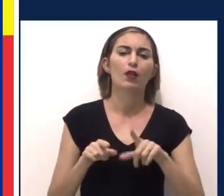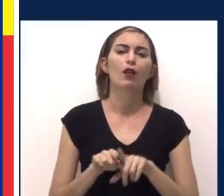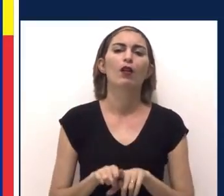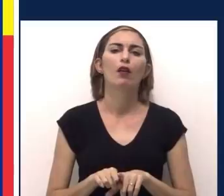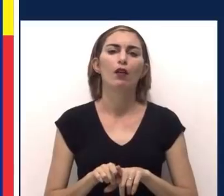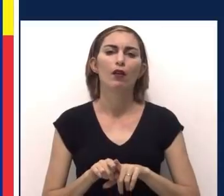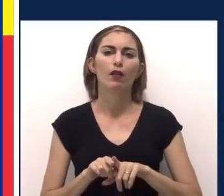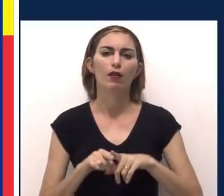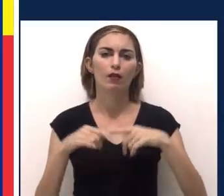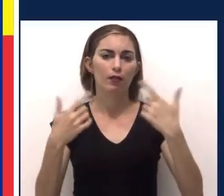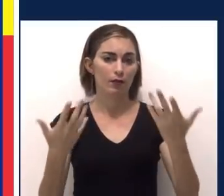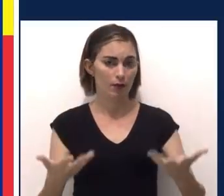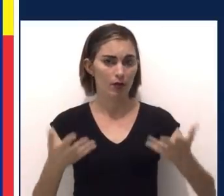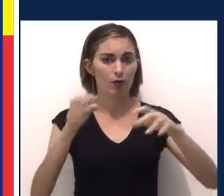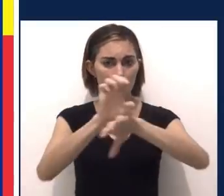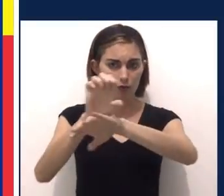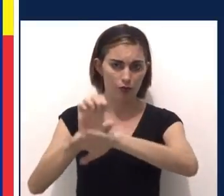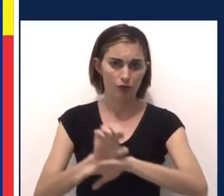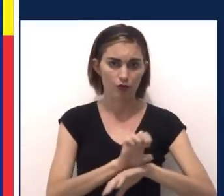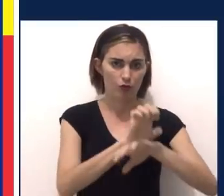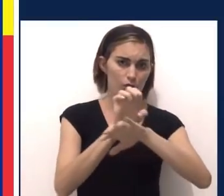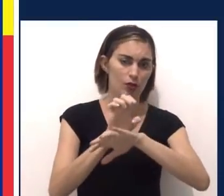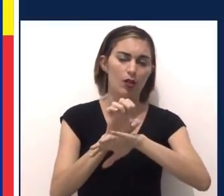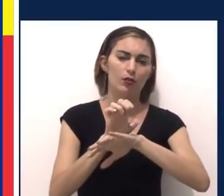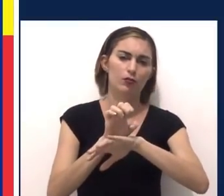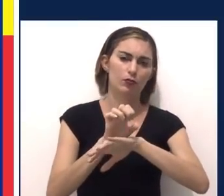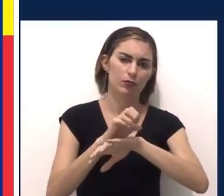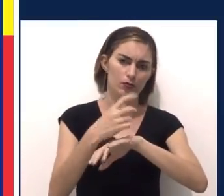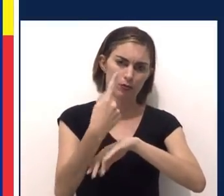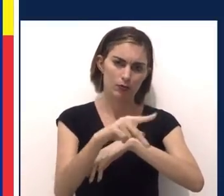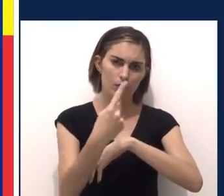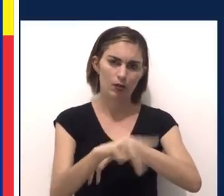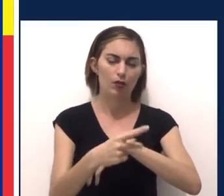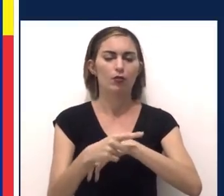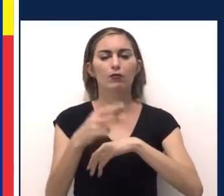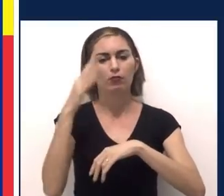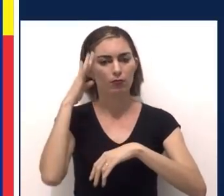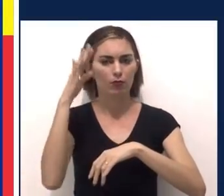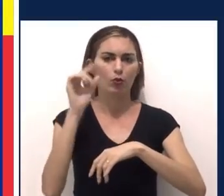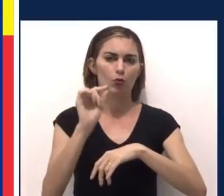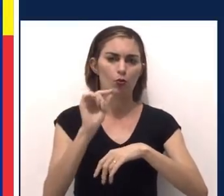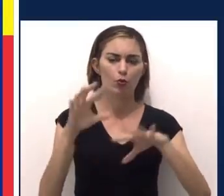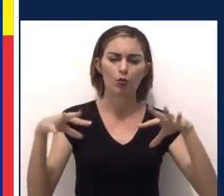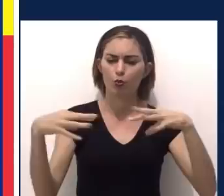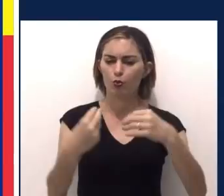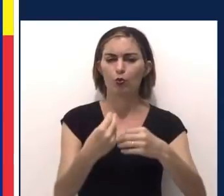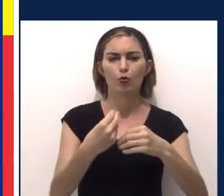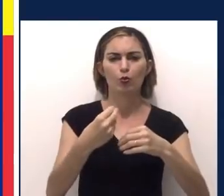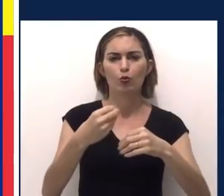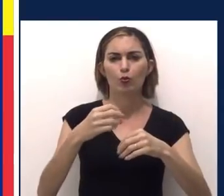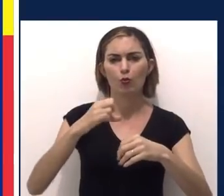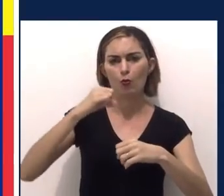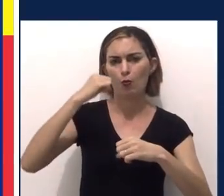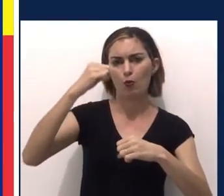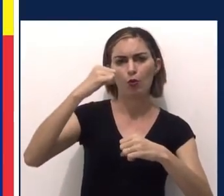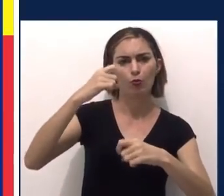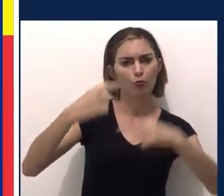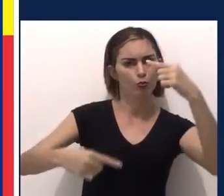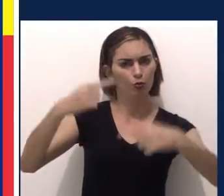restrições. Então, o Estado sendo a fonte de todo o poder